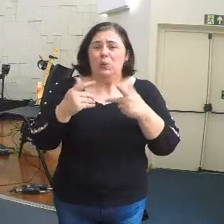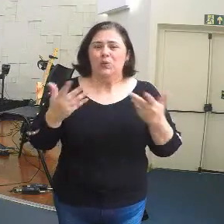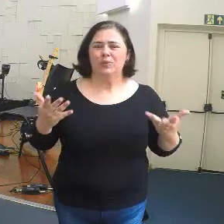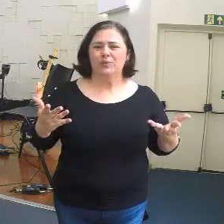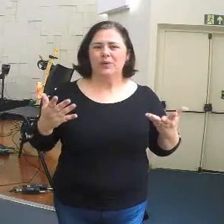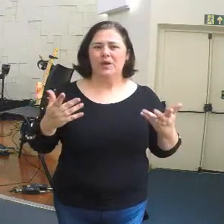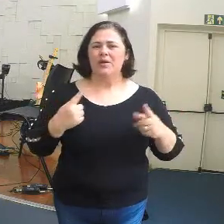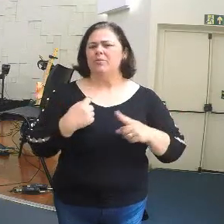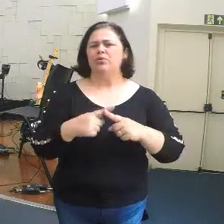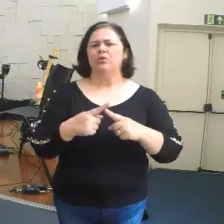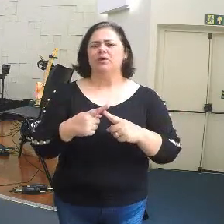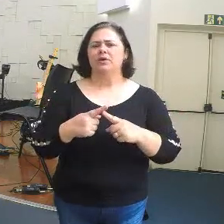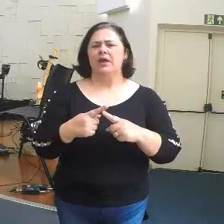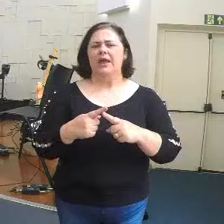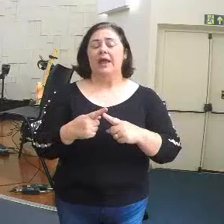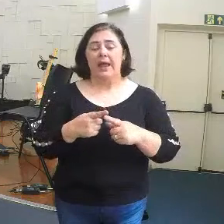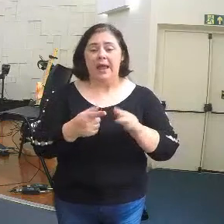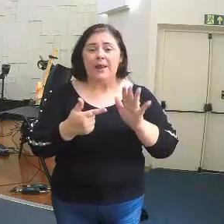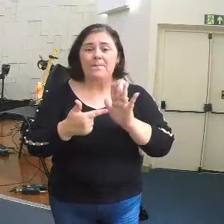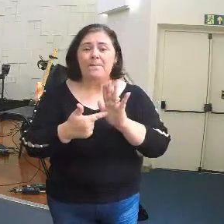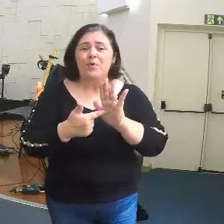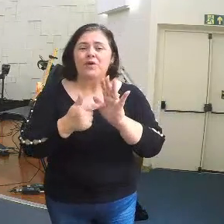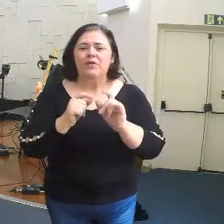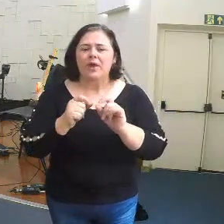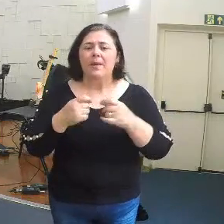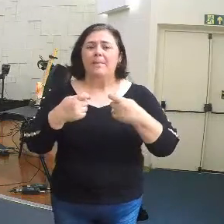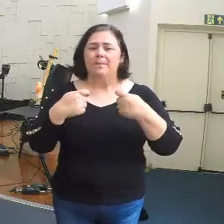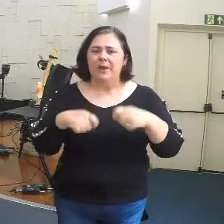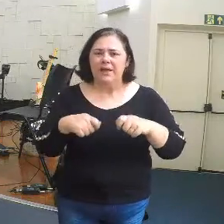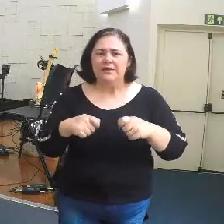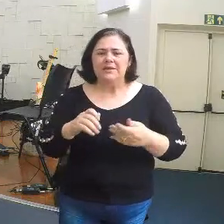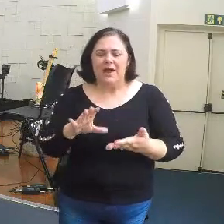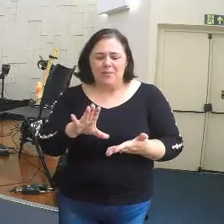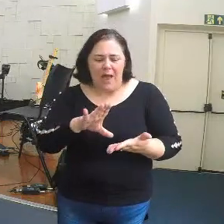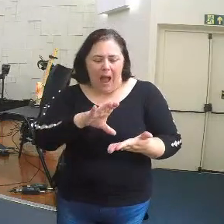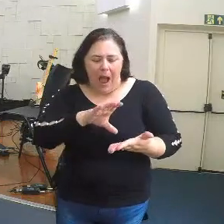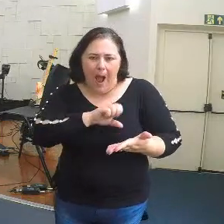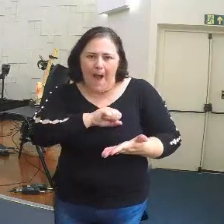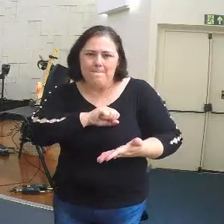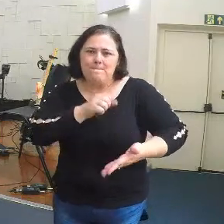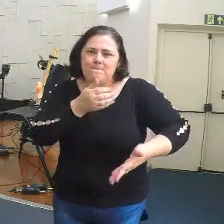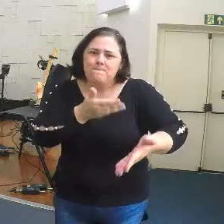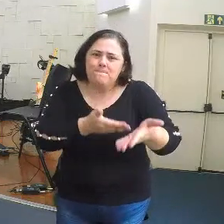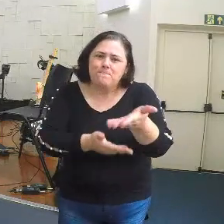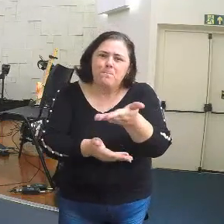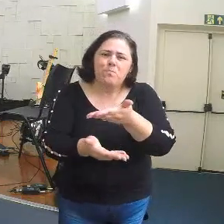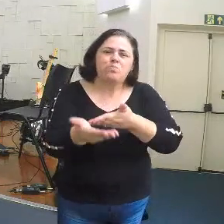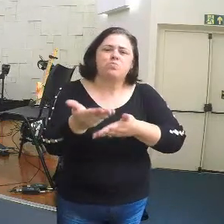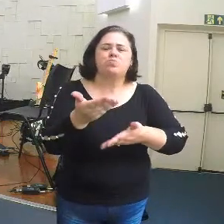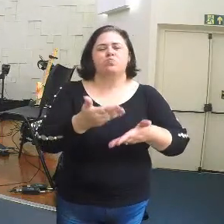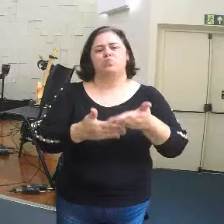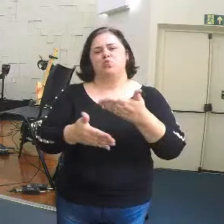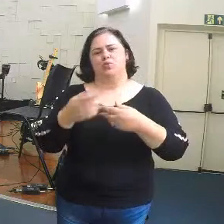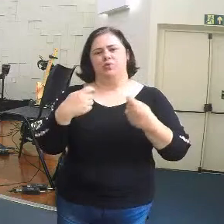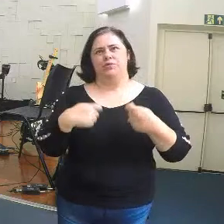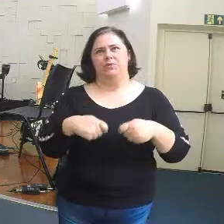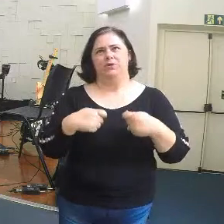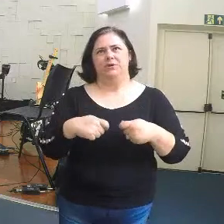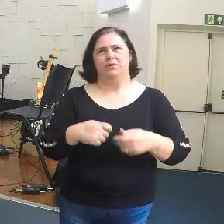afirmar a doutrina, com isso ele conseguia chamar o compromisso ético. Mas, meus irmãos, nós estamos diante